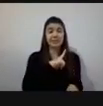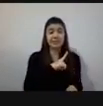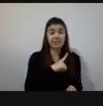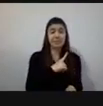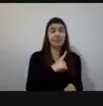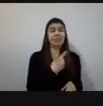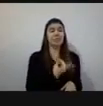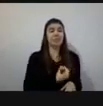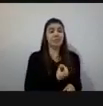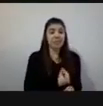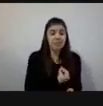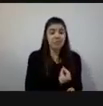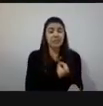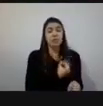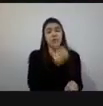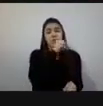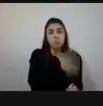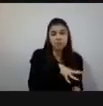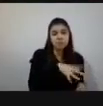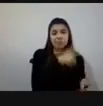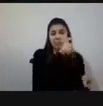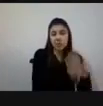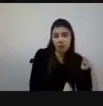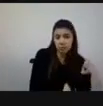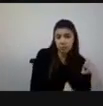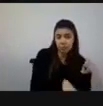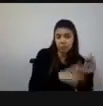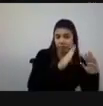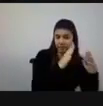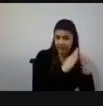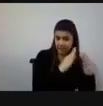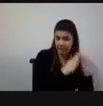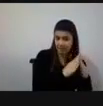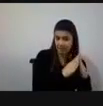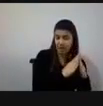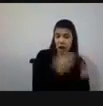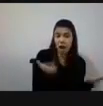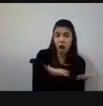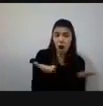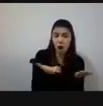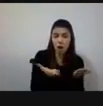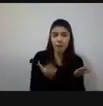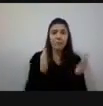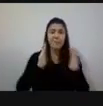tempo em casa, né, do que quando elas estão tendo aulas presenciais.